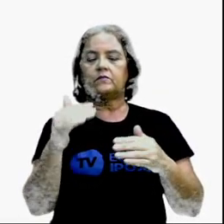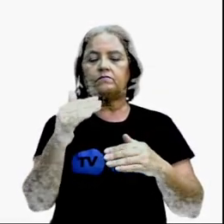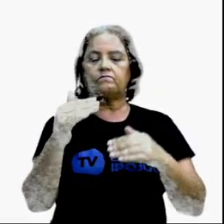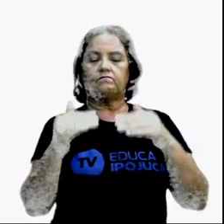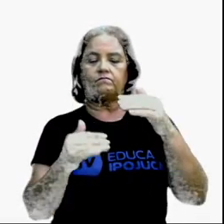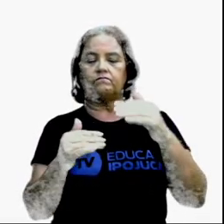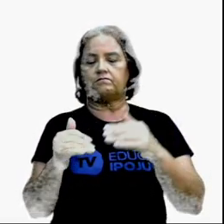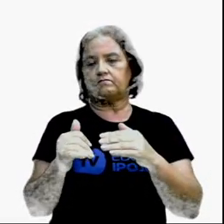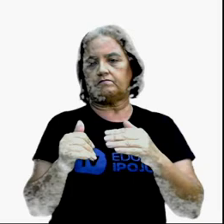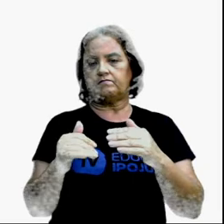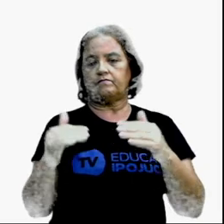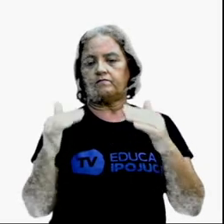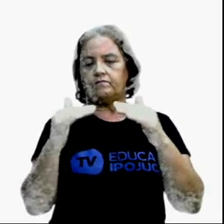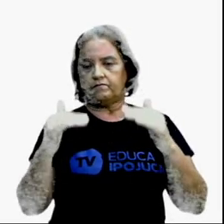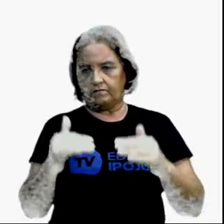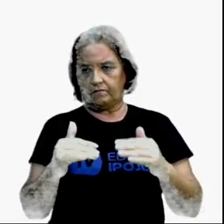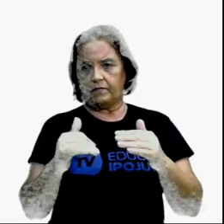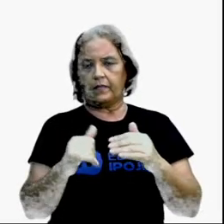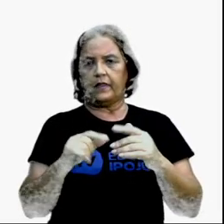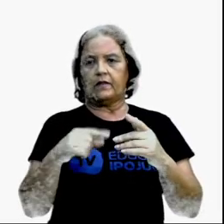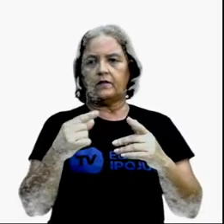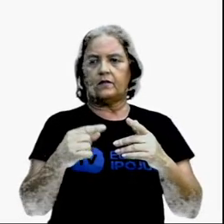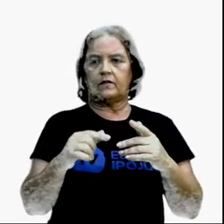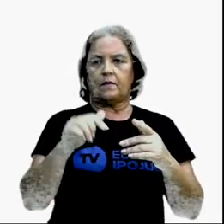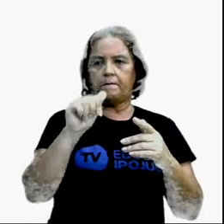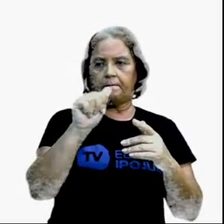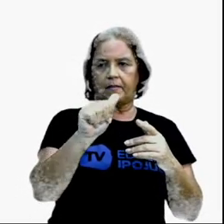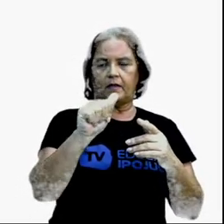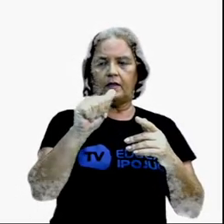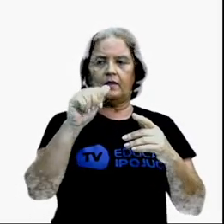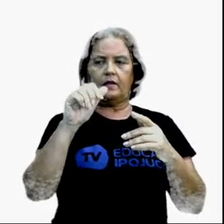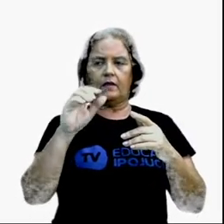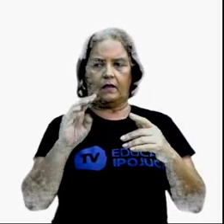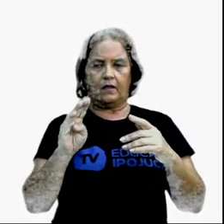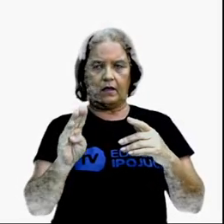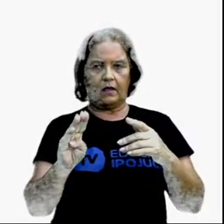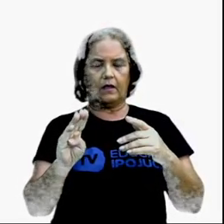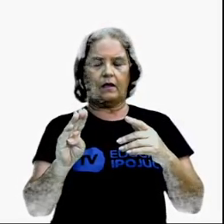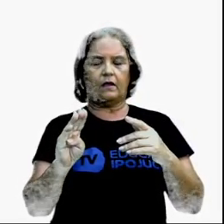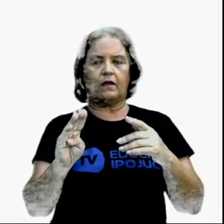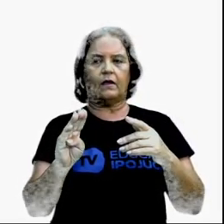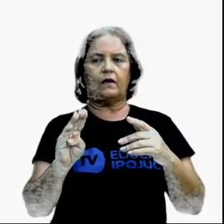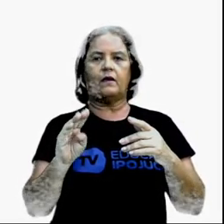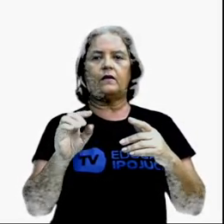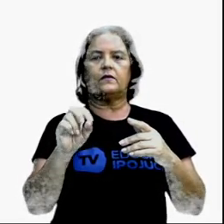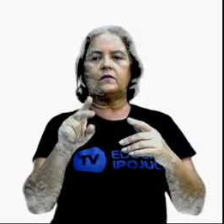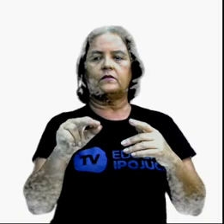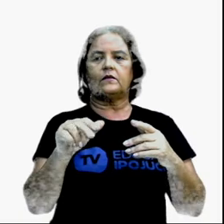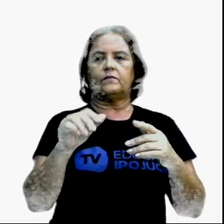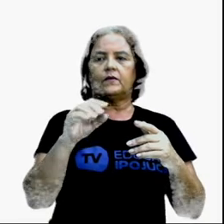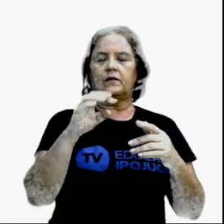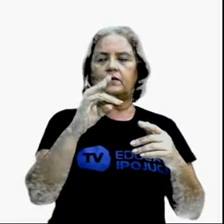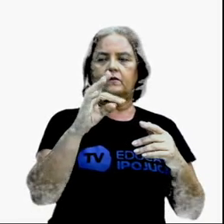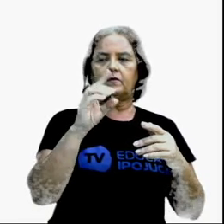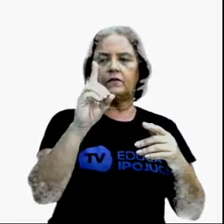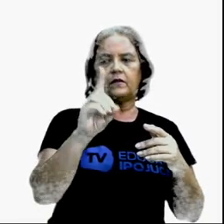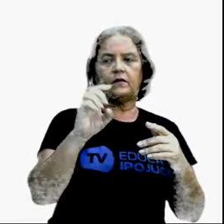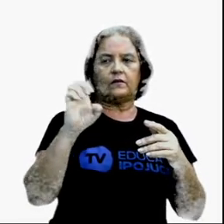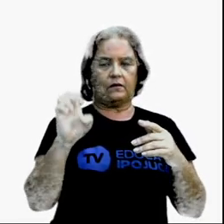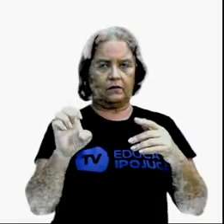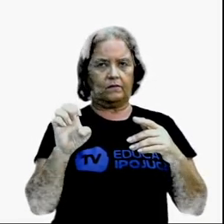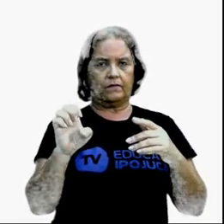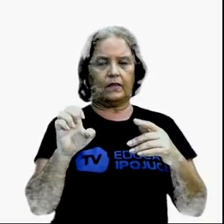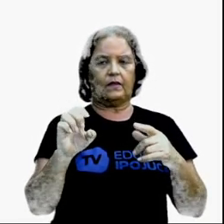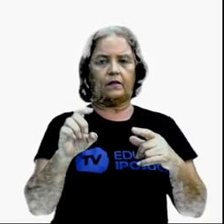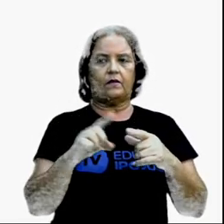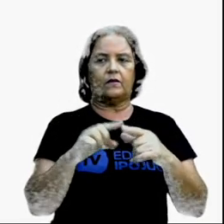lado BA está para o lado DE. E o lado do triângulo